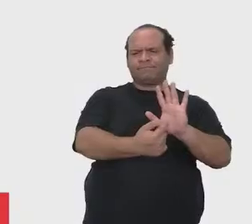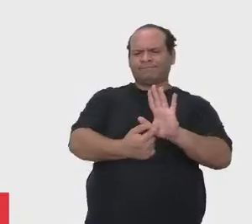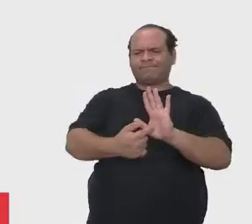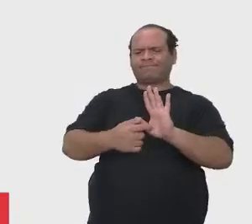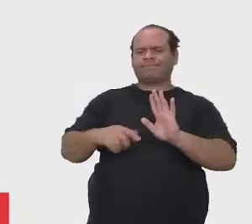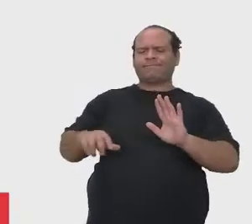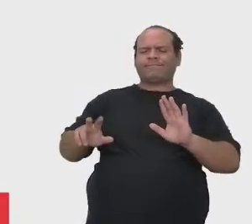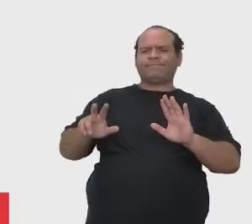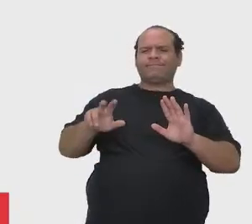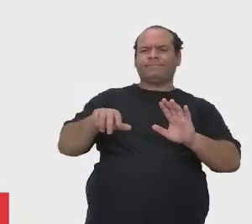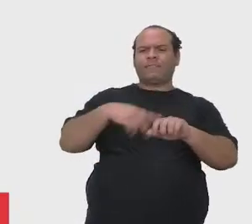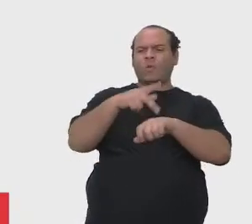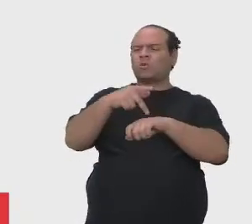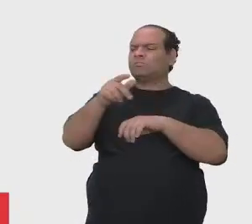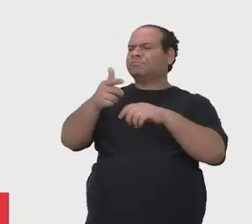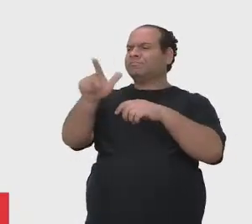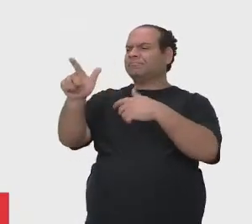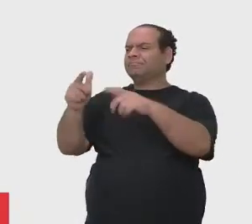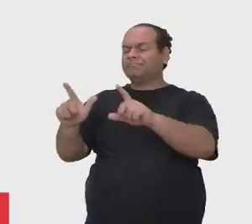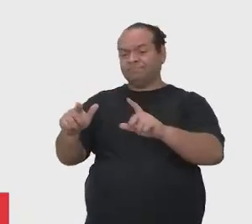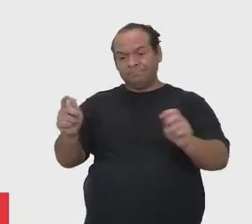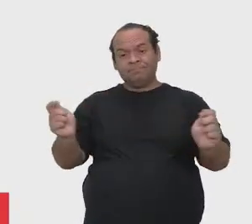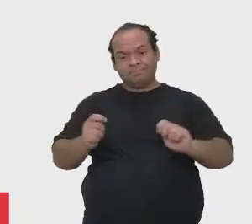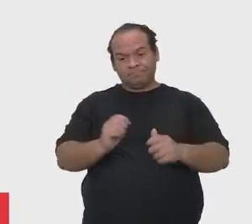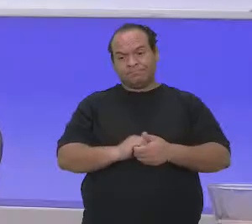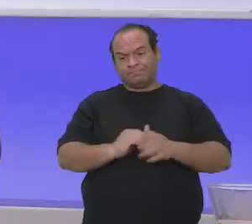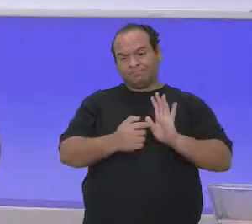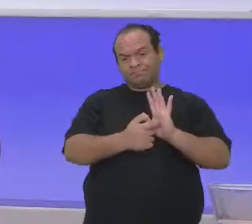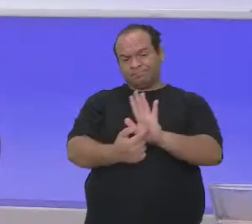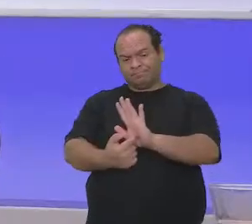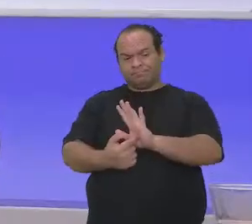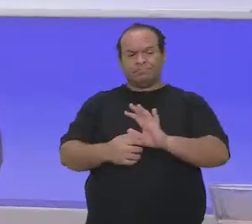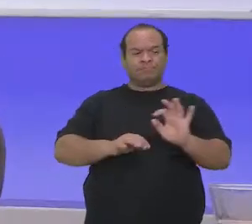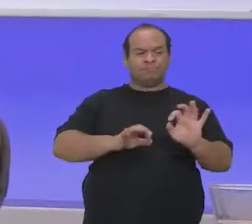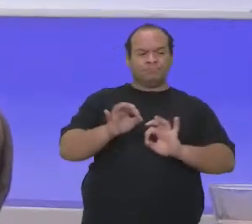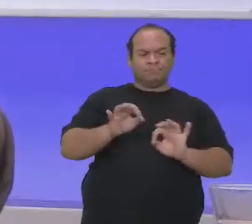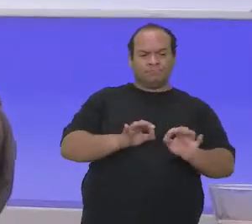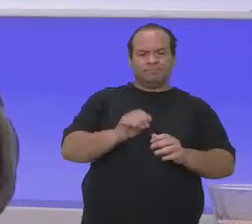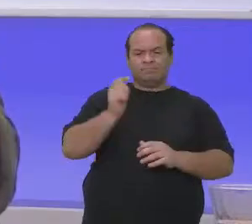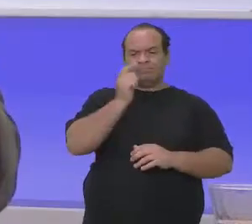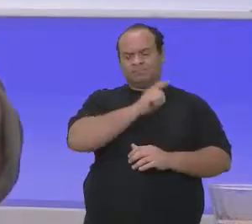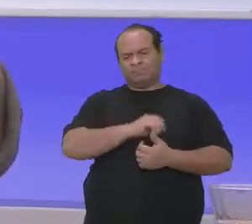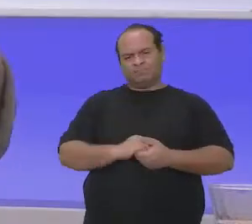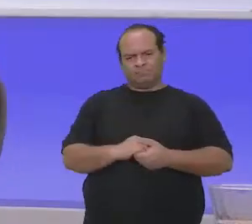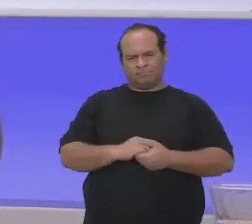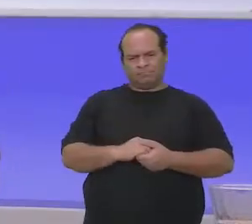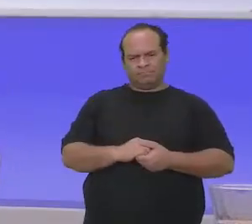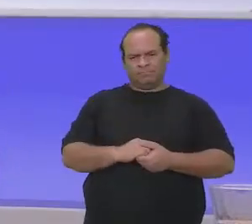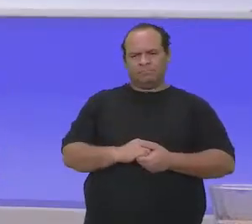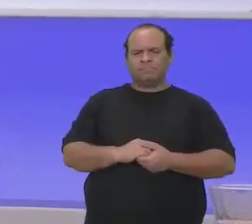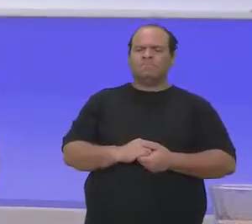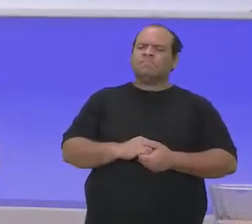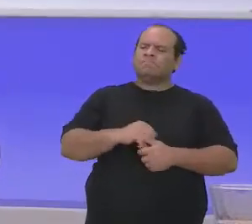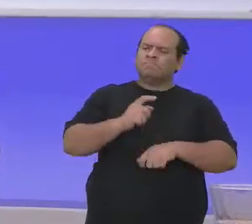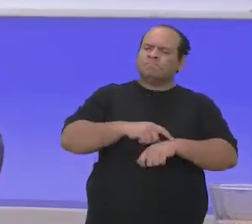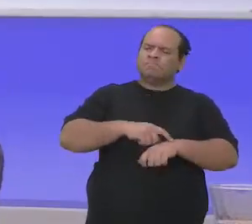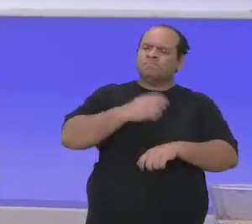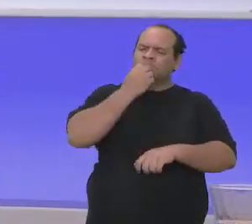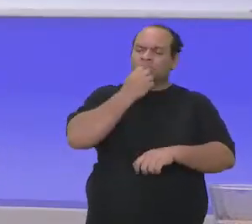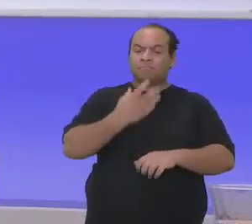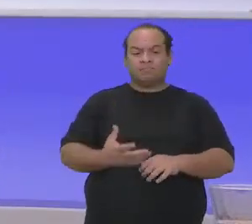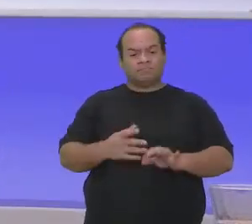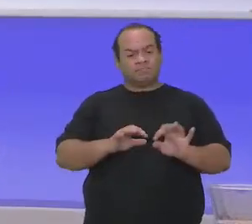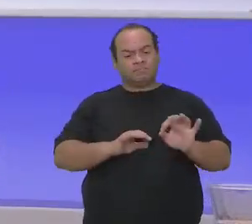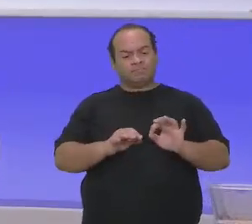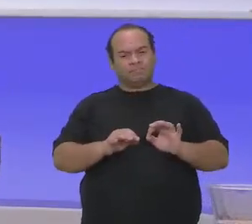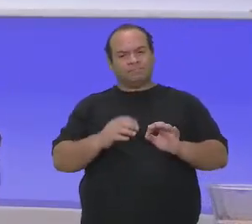aí as outras nações, pois a transição energética ela é um momento, né? Então a gente está vivendo esse momento e a gente tem que olhar